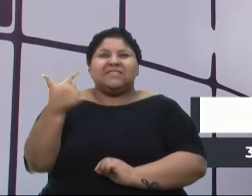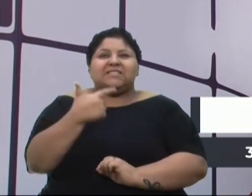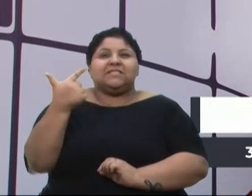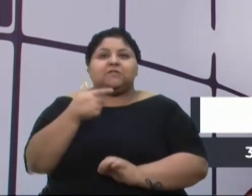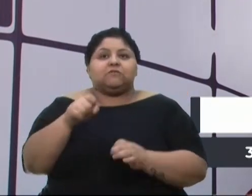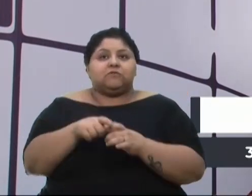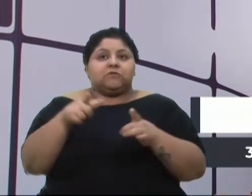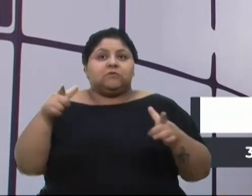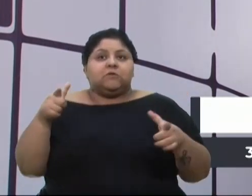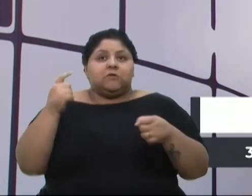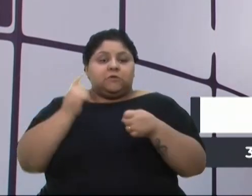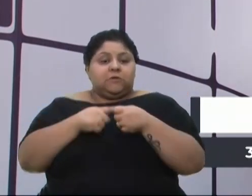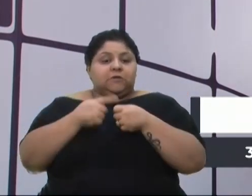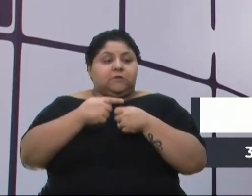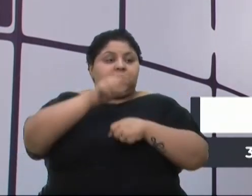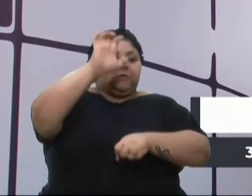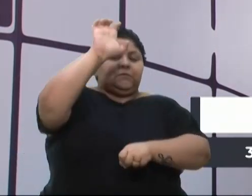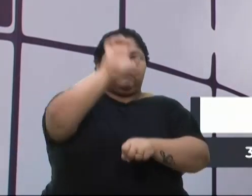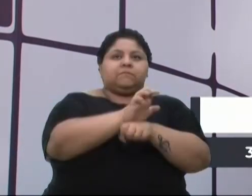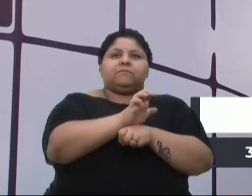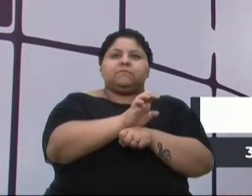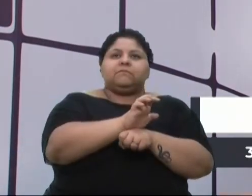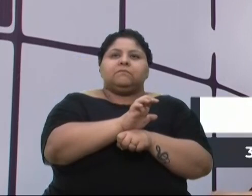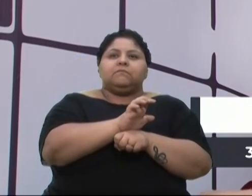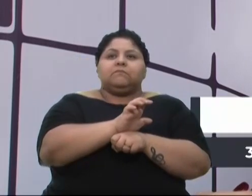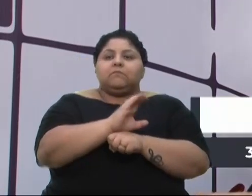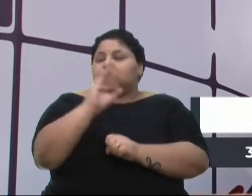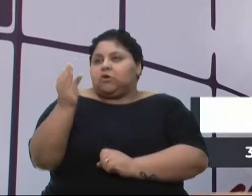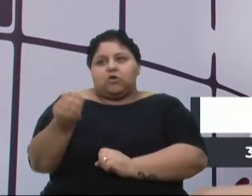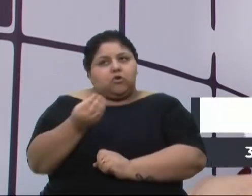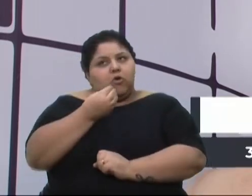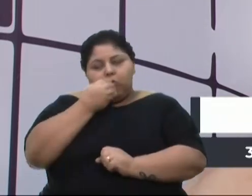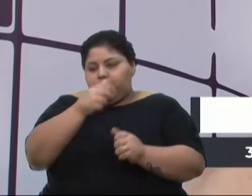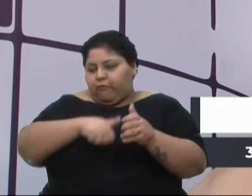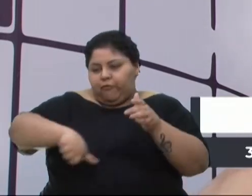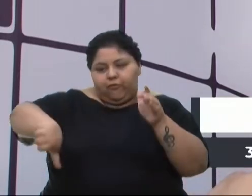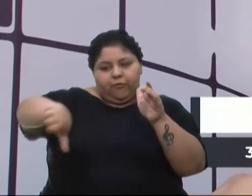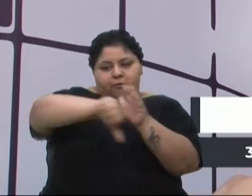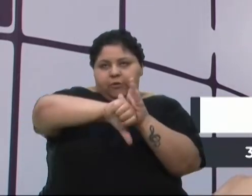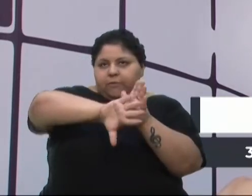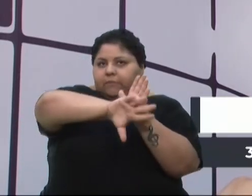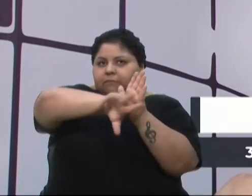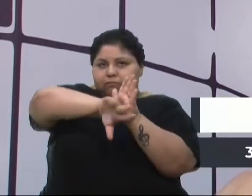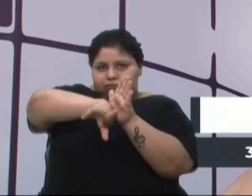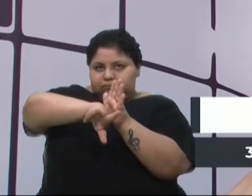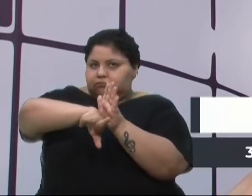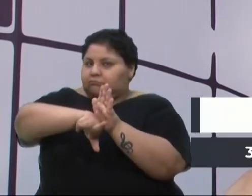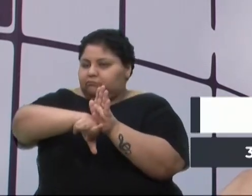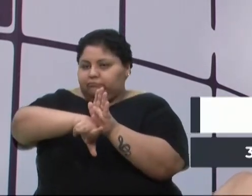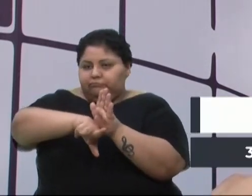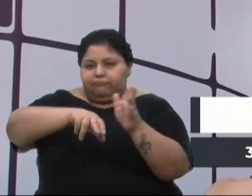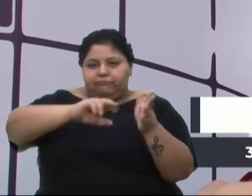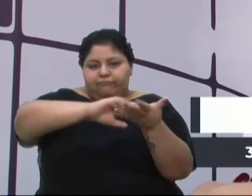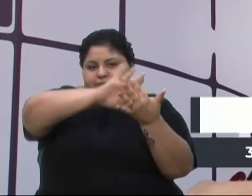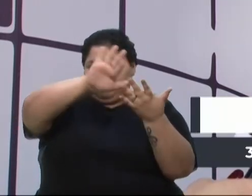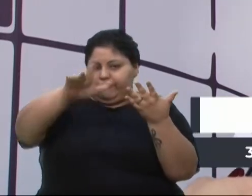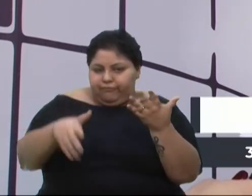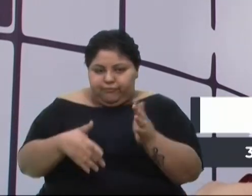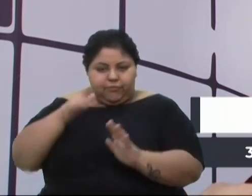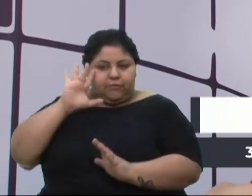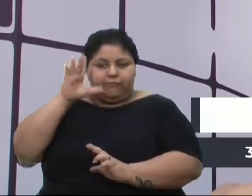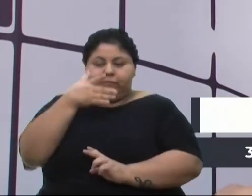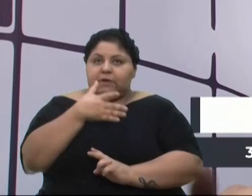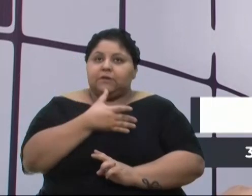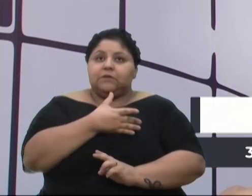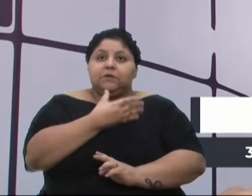maior cidade do estado do Rio Grande do Sul, e é evidente que os crimes, roubos e anexos acontecem com muita